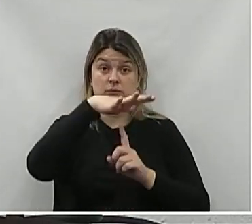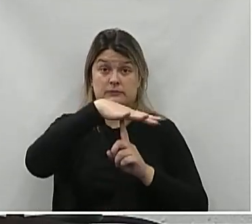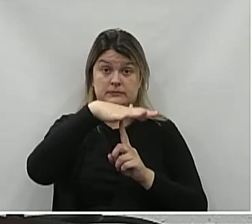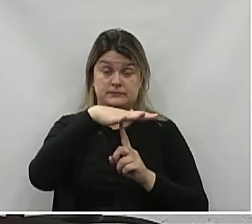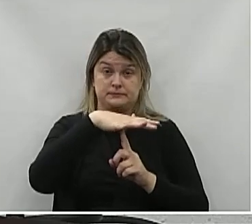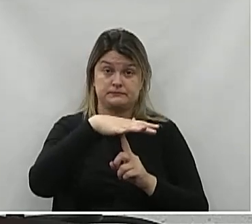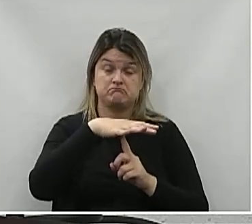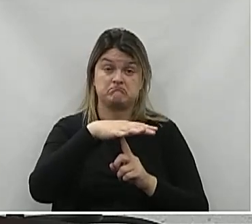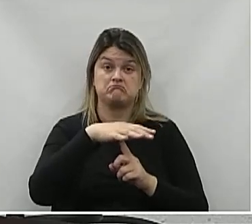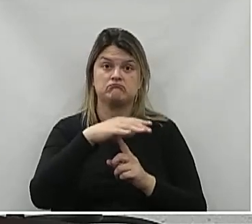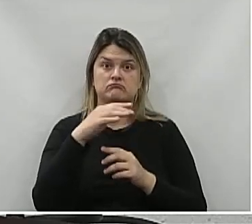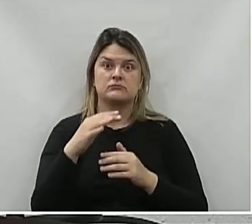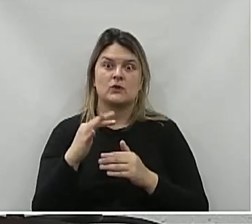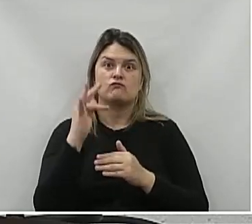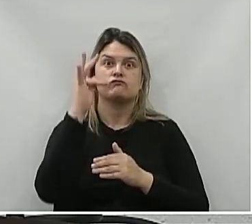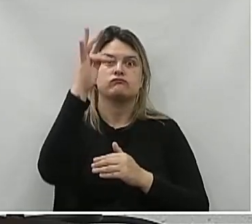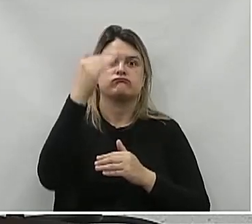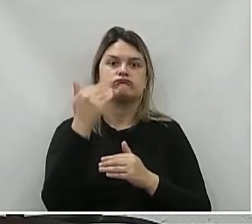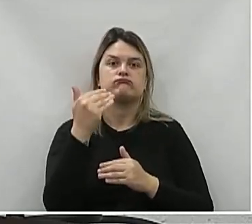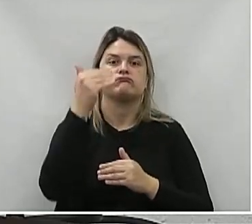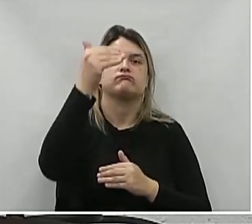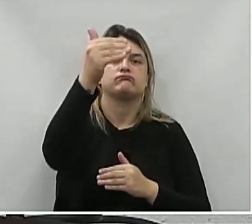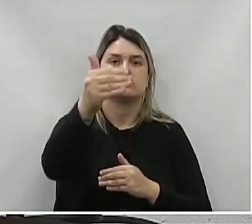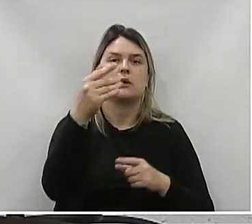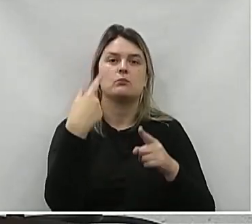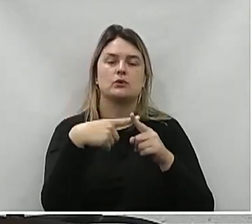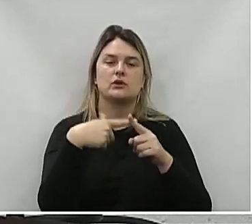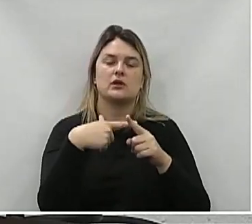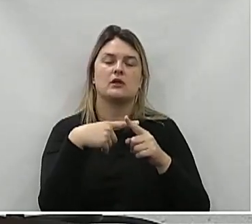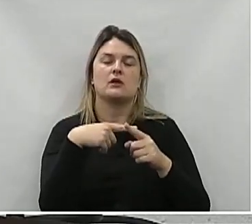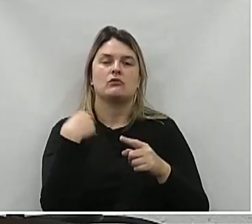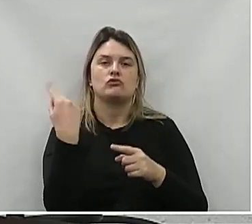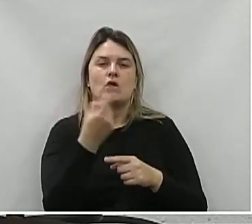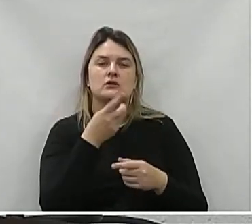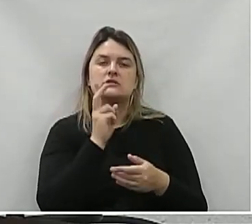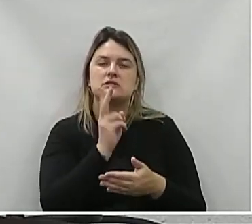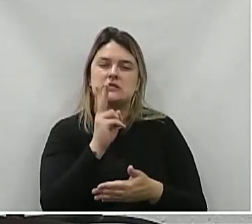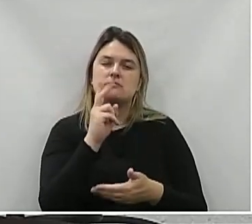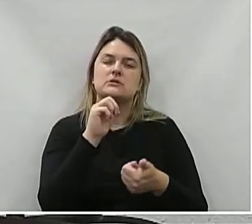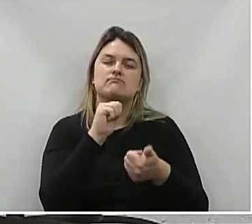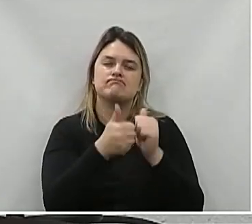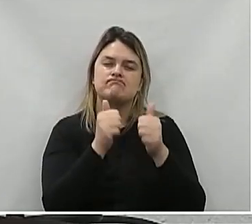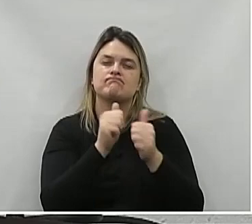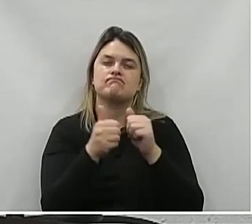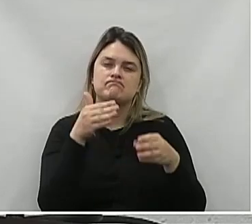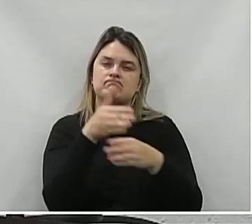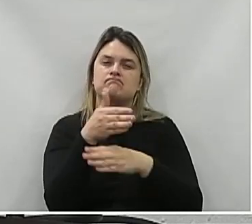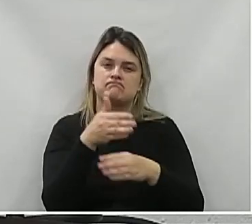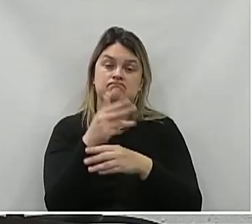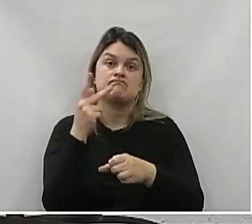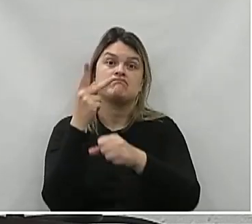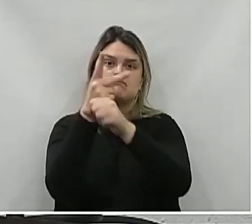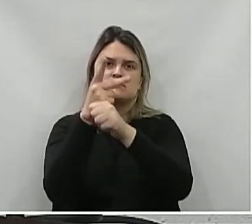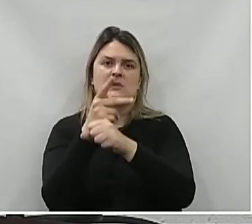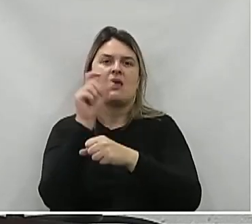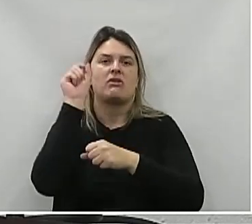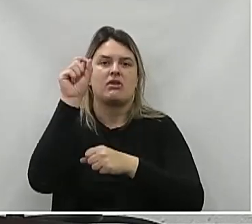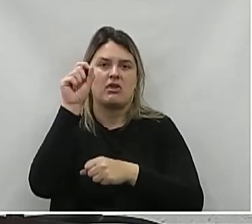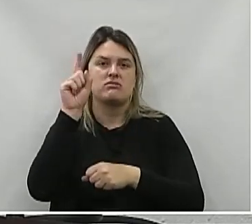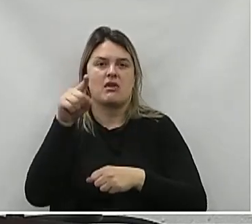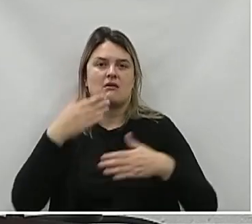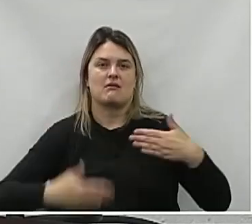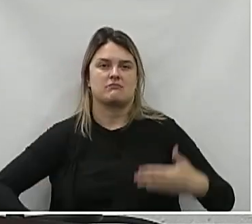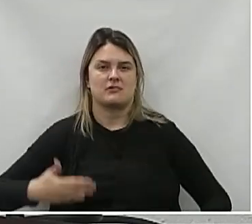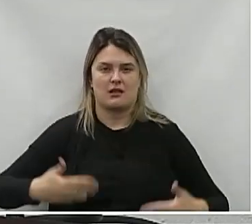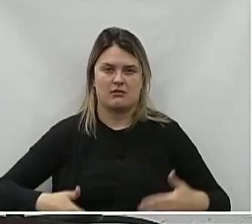vez, ele sai na frente. Nós estamos numa condição esportiva privilegiada e histórica. Quem pertence ao esporte vai